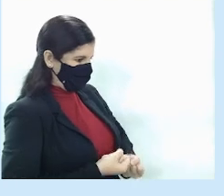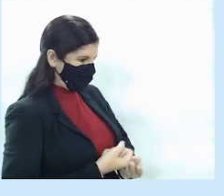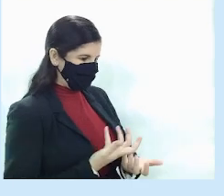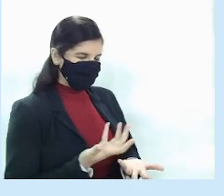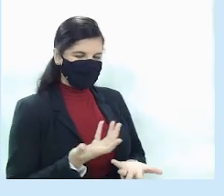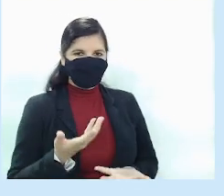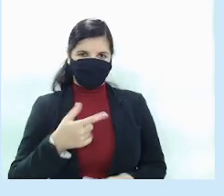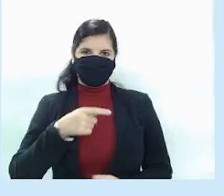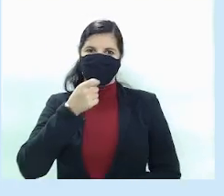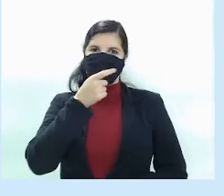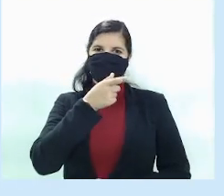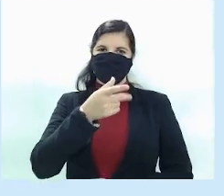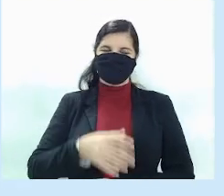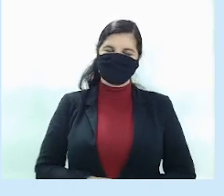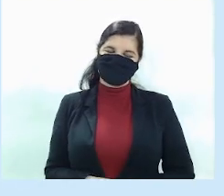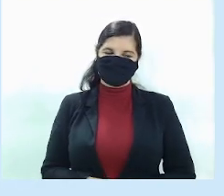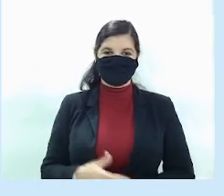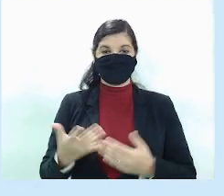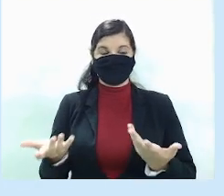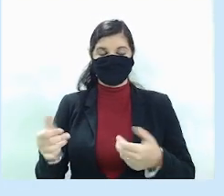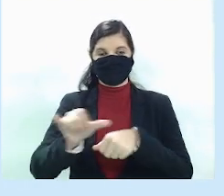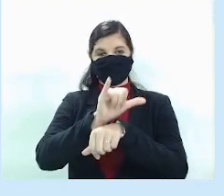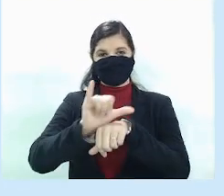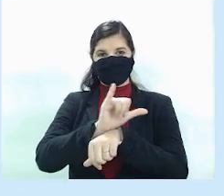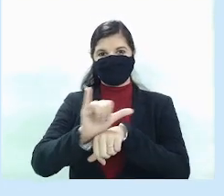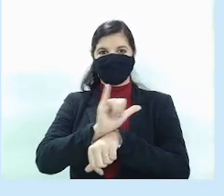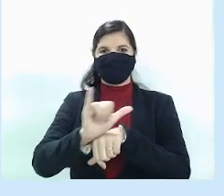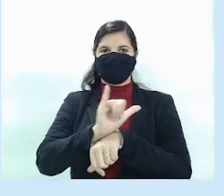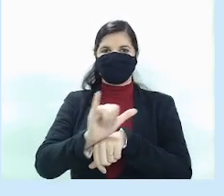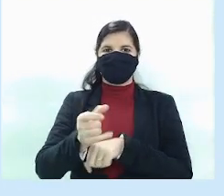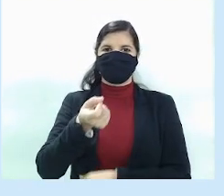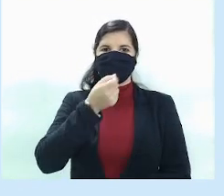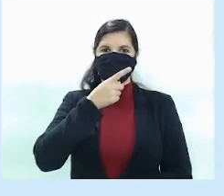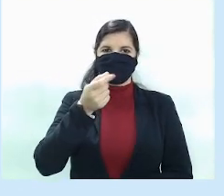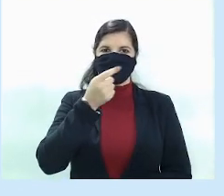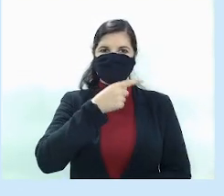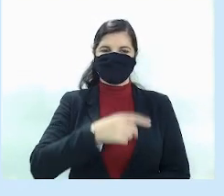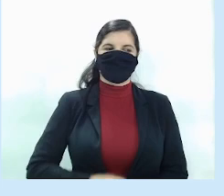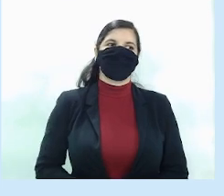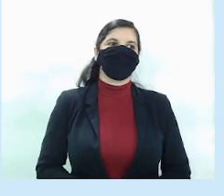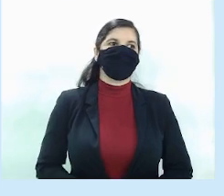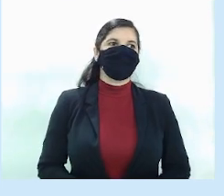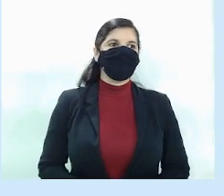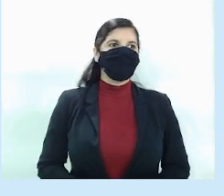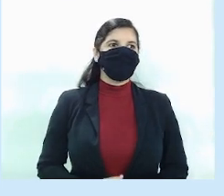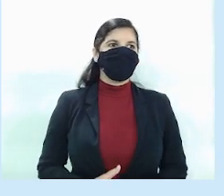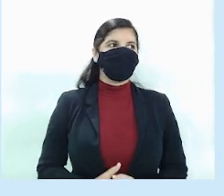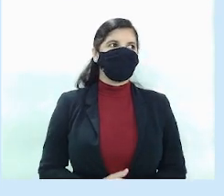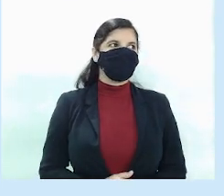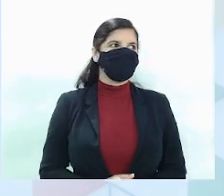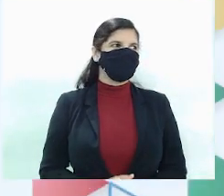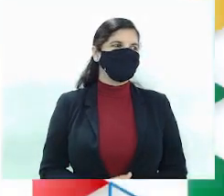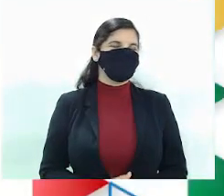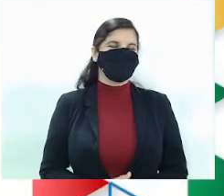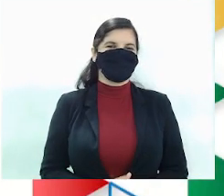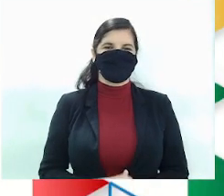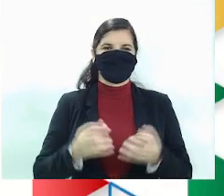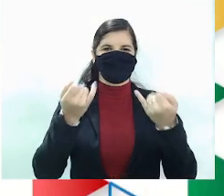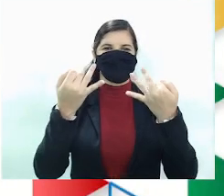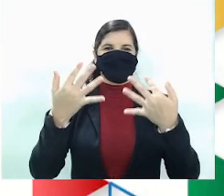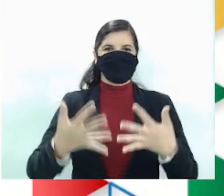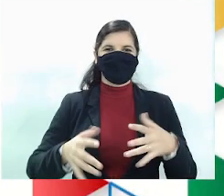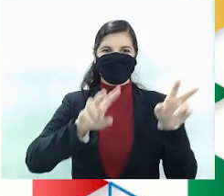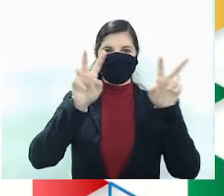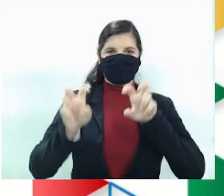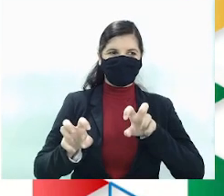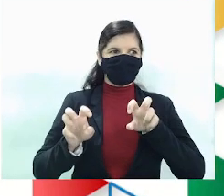certo? Vamos ver mais uma estratégia de humor, pessoal. Olha só. Aqui ele vai explicar